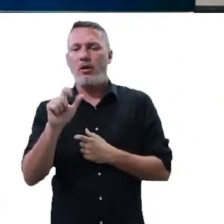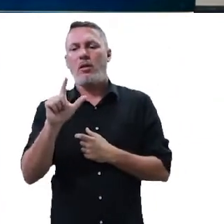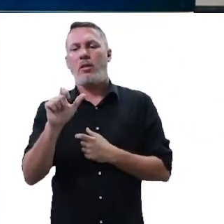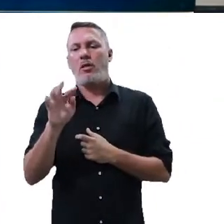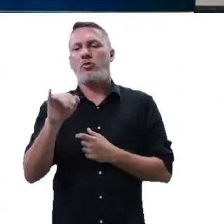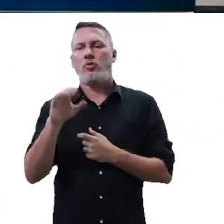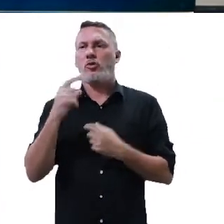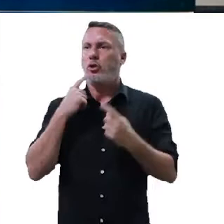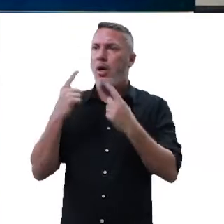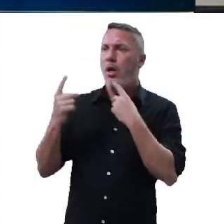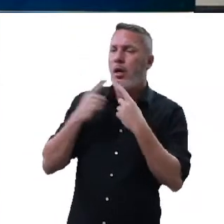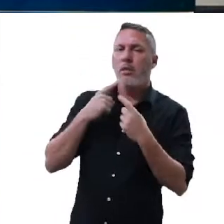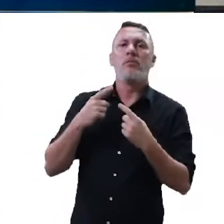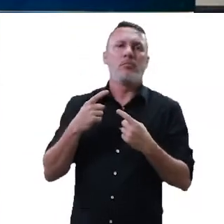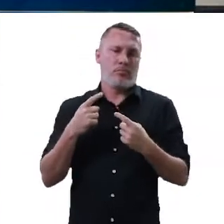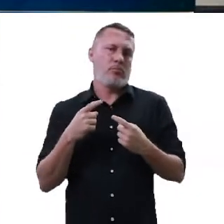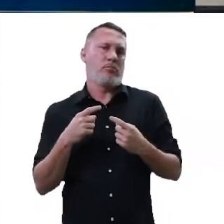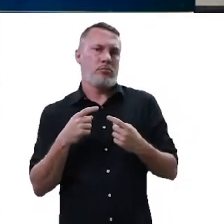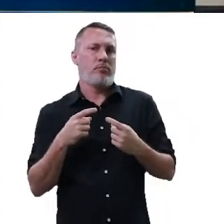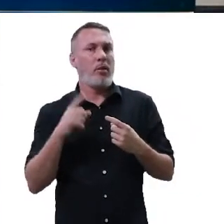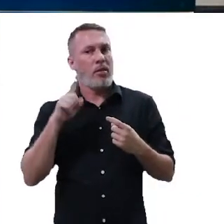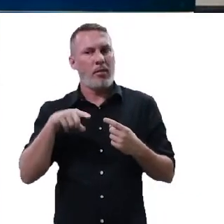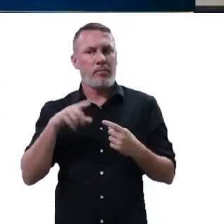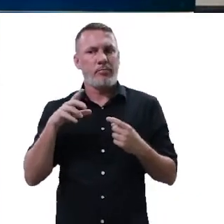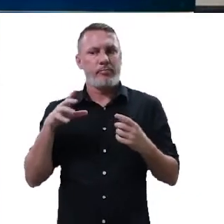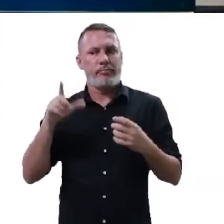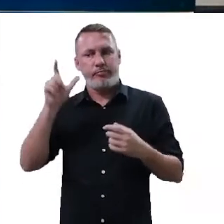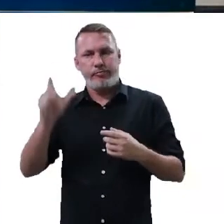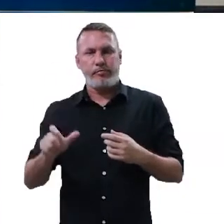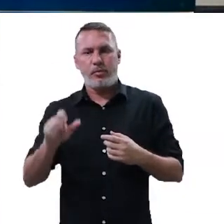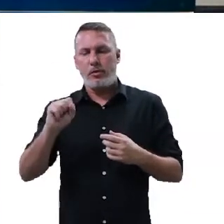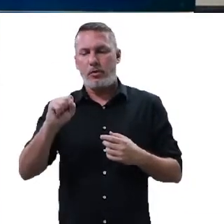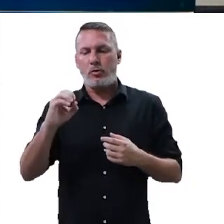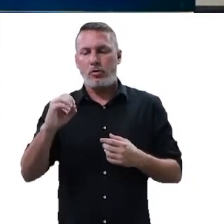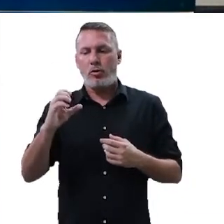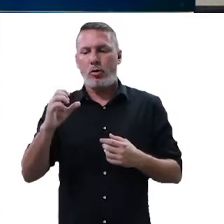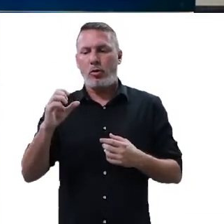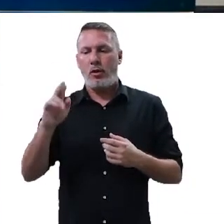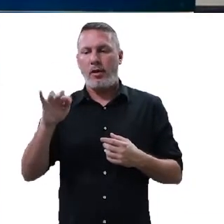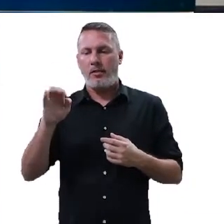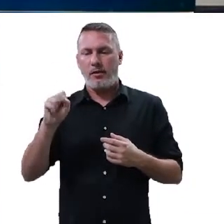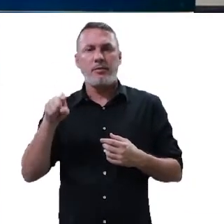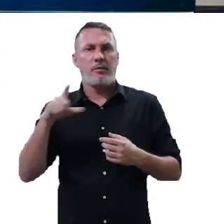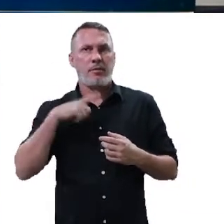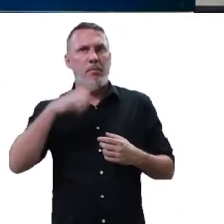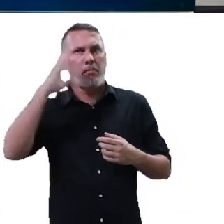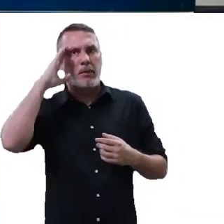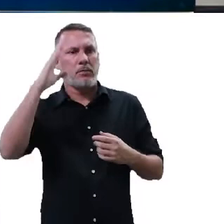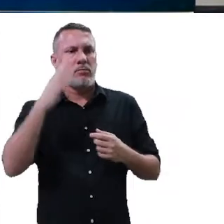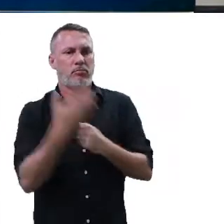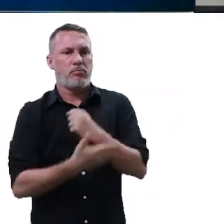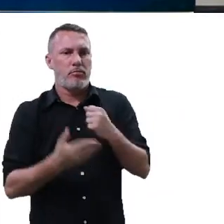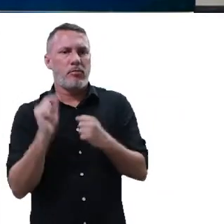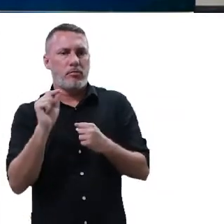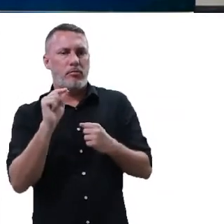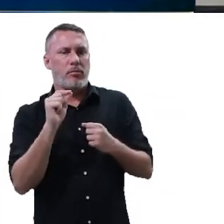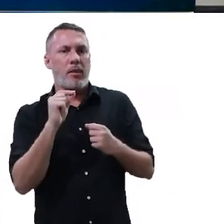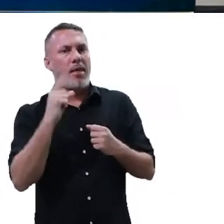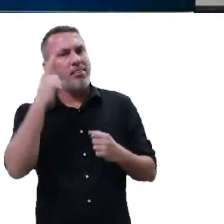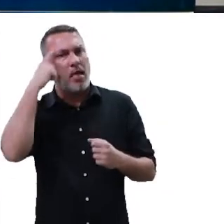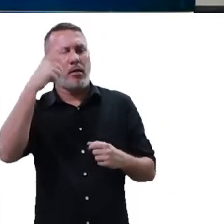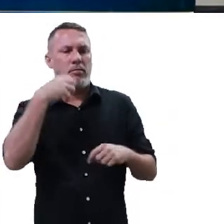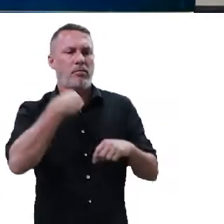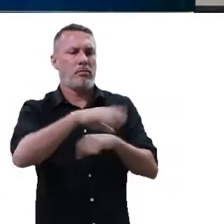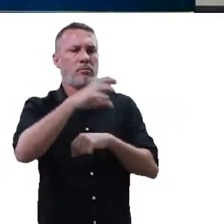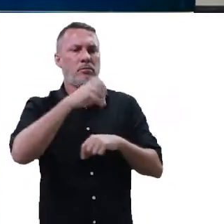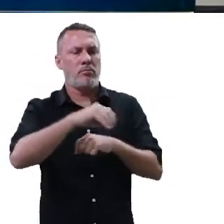diálogo. E aí, então, ele tinha como princípio a construção do conhecimento ao invés de uma mera